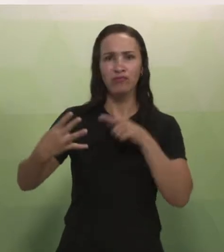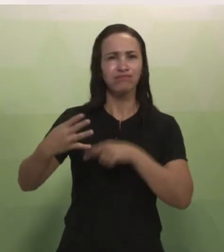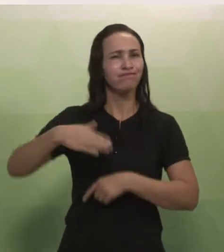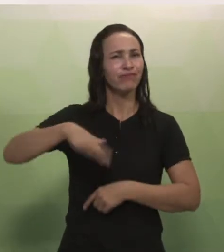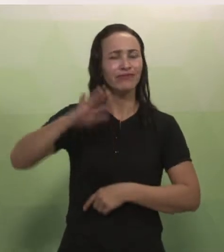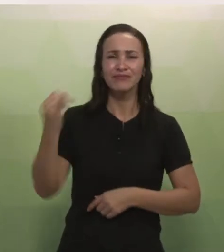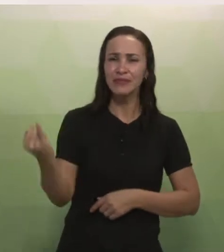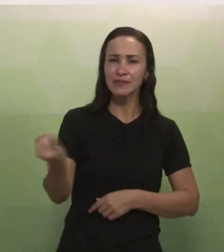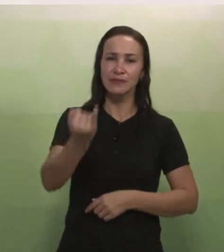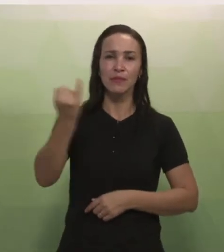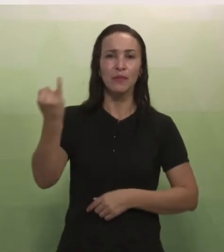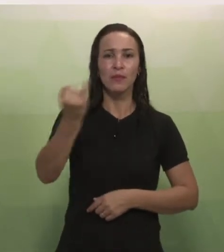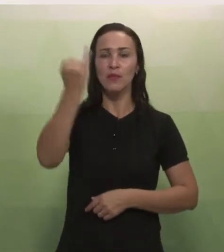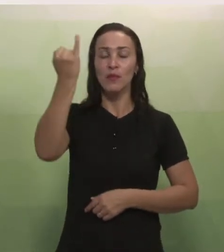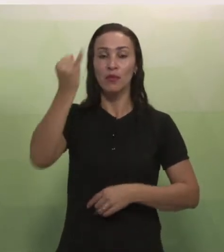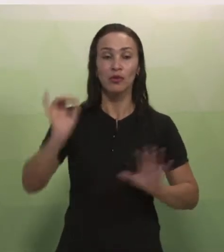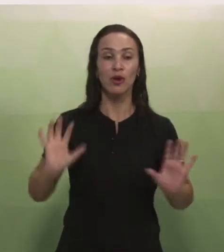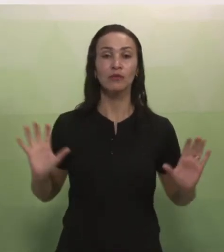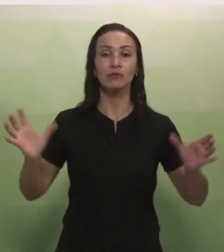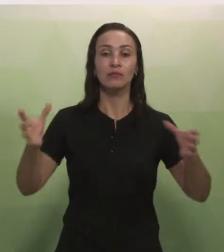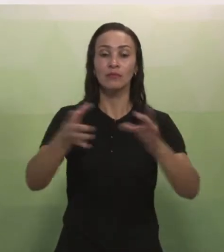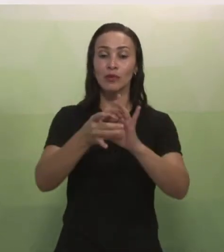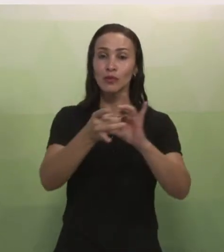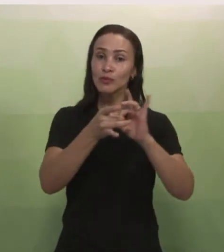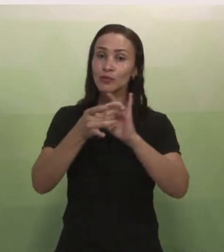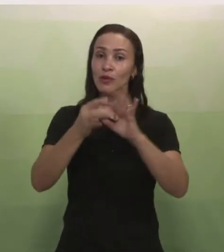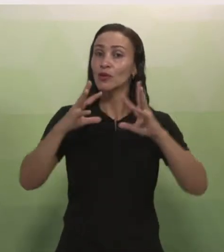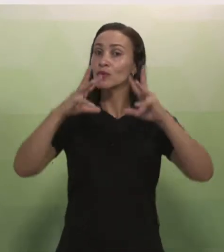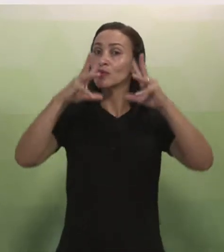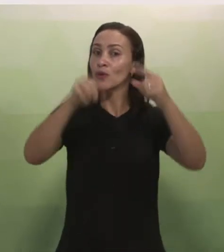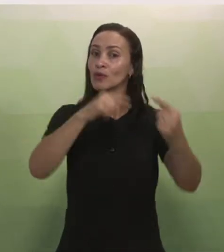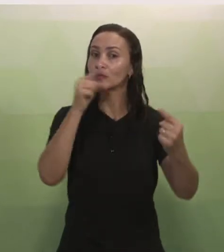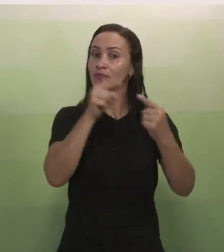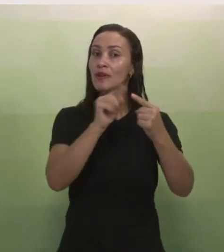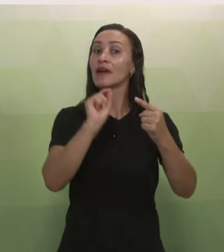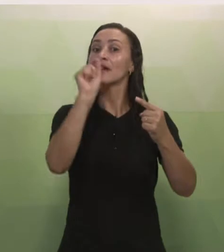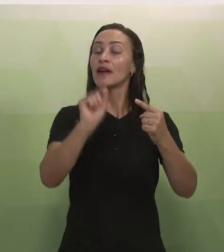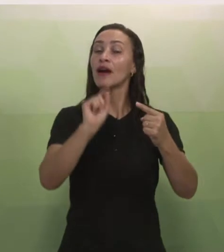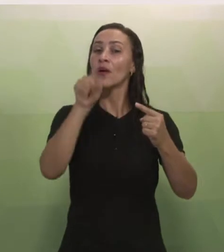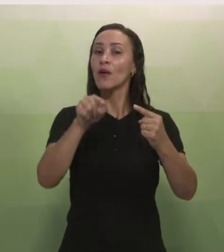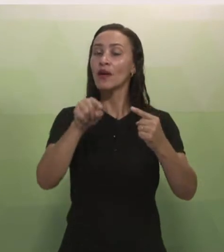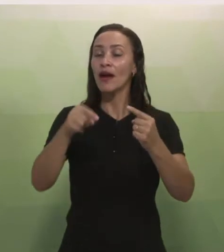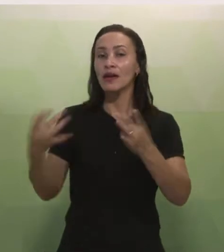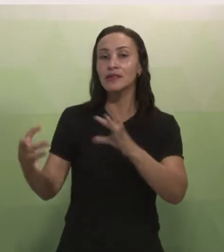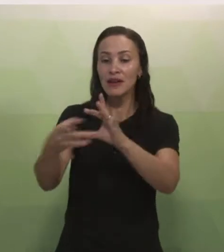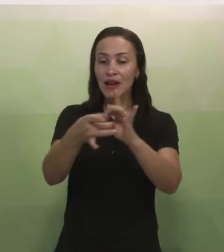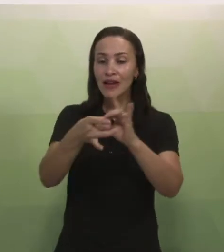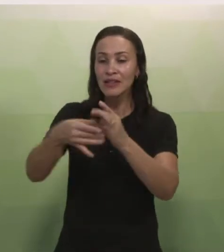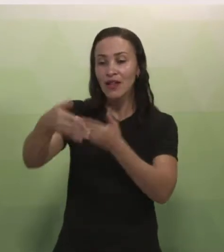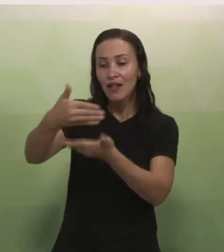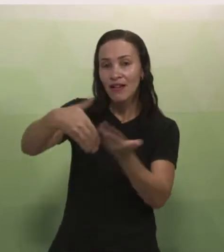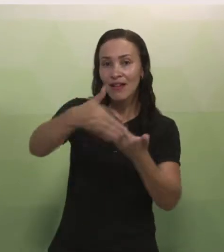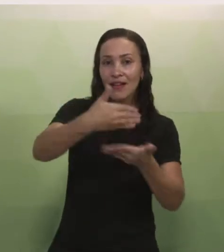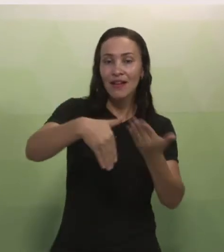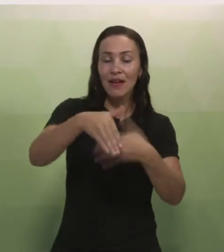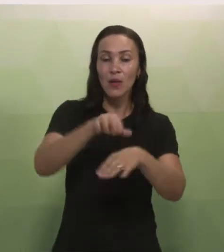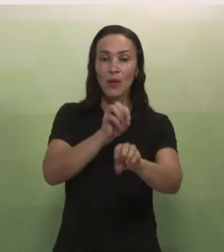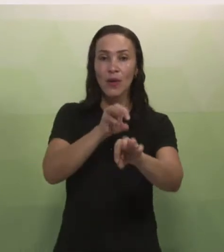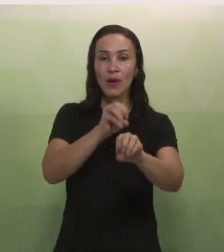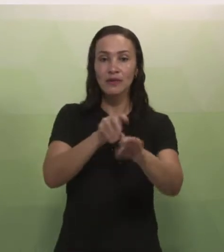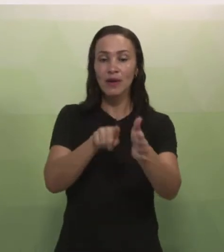extremamente importante, que congrega todos os demais, que é a articulação entre o ensino,